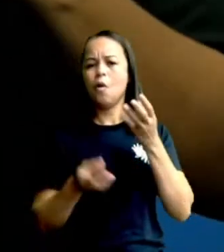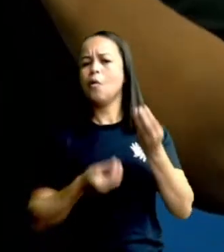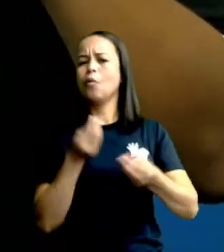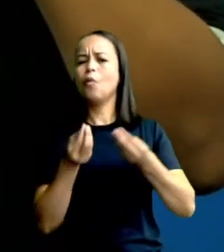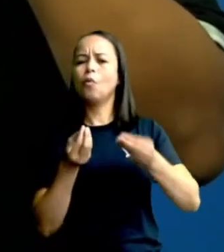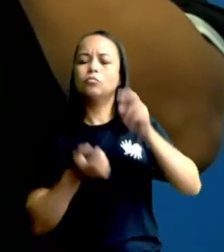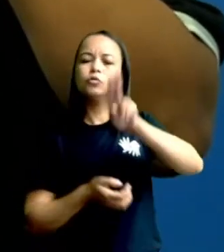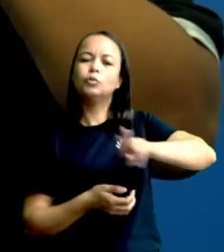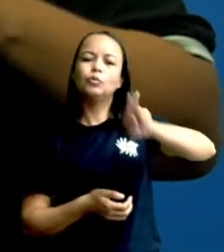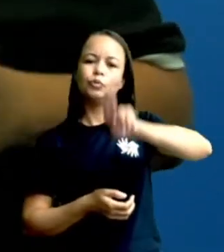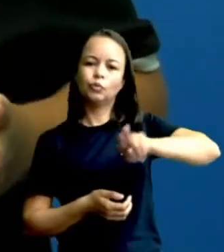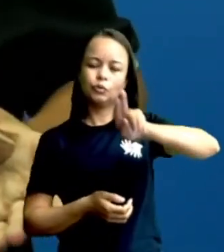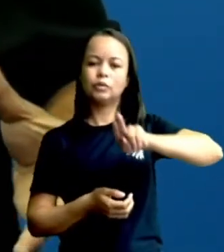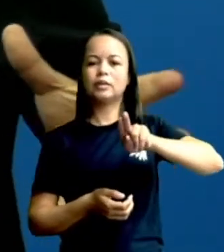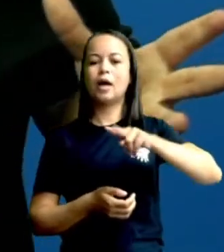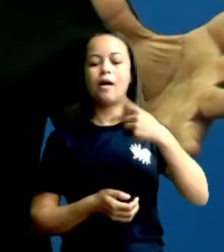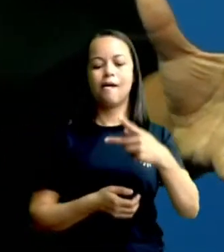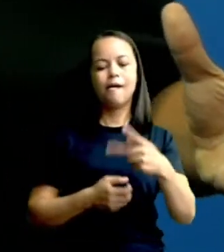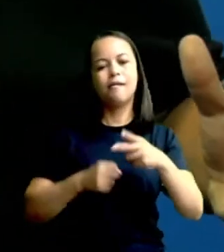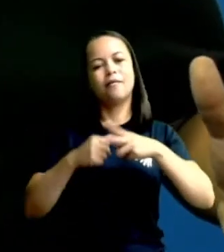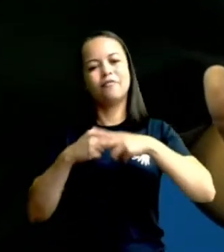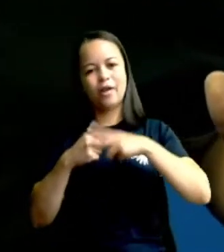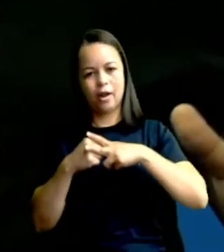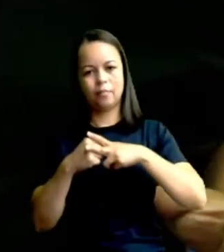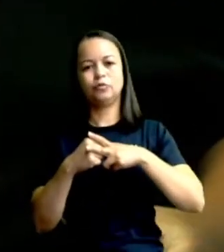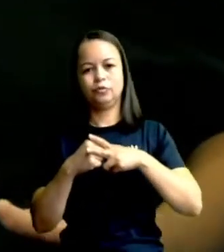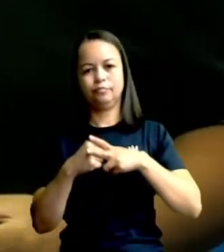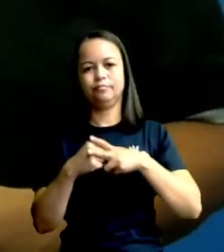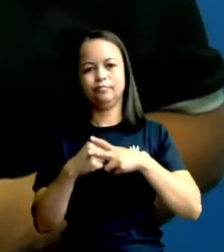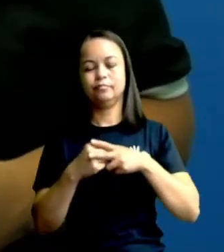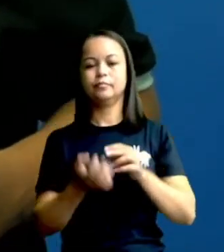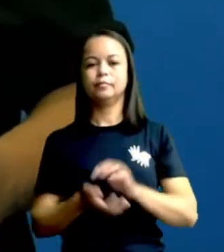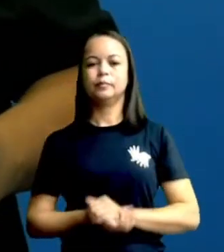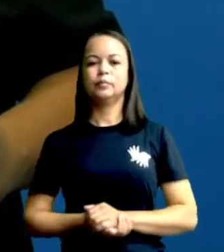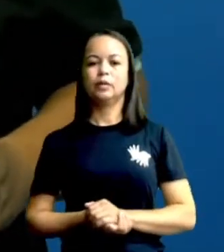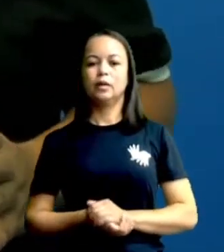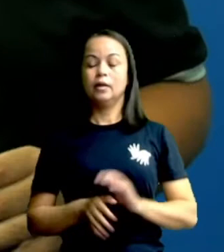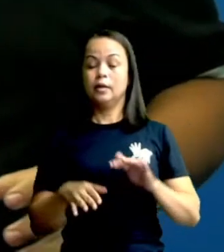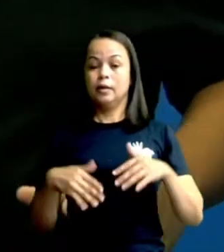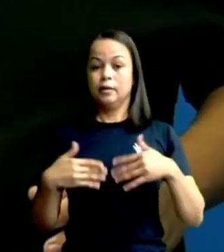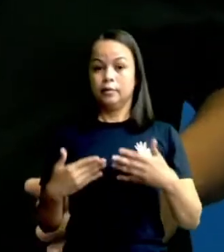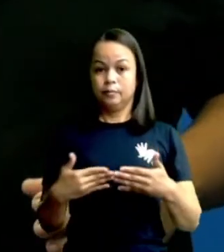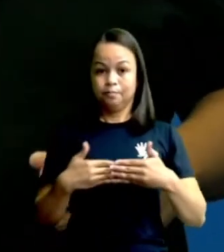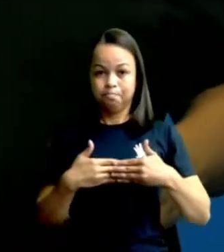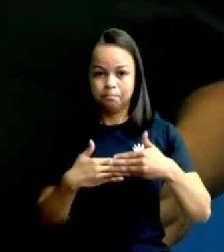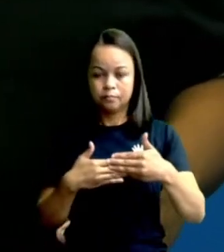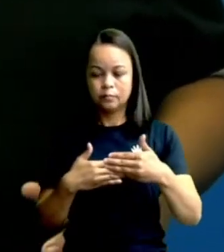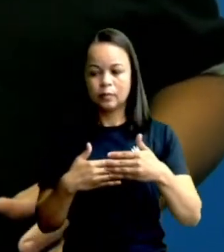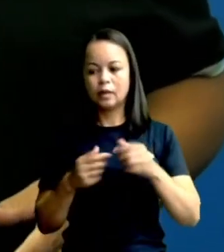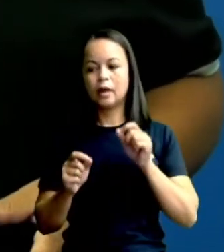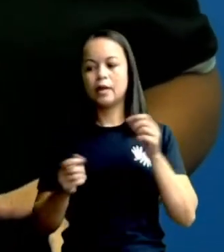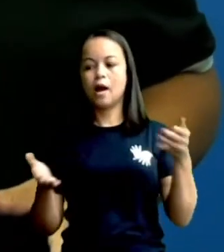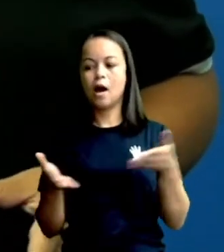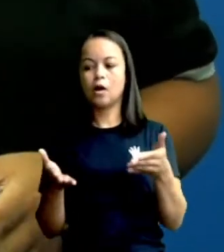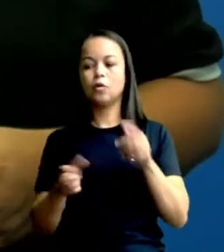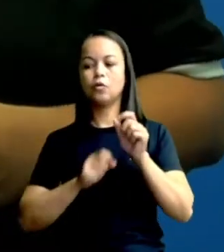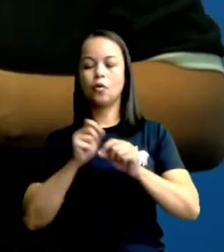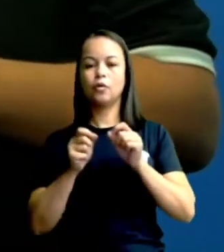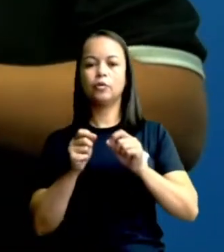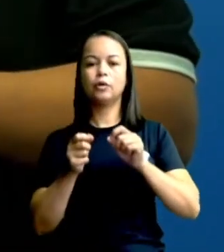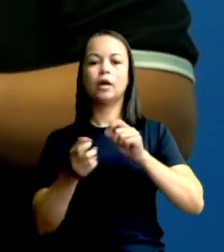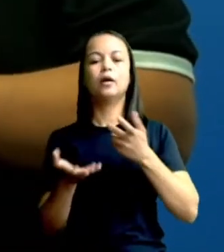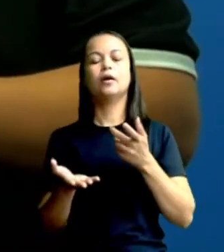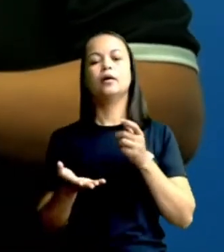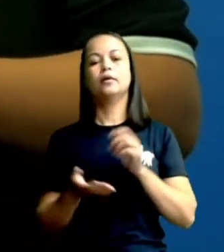são utilizados esses verbos imperativos, gente? Então, daí, vamos para